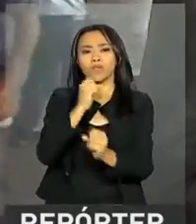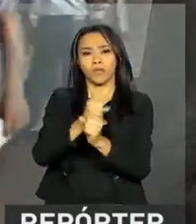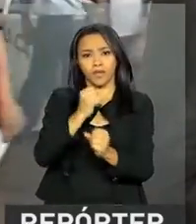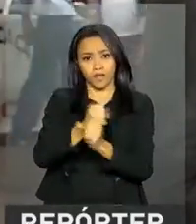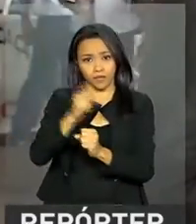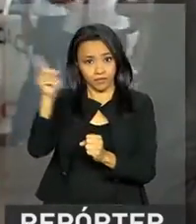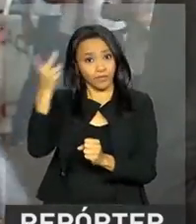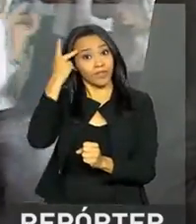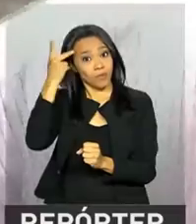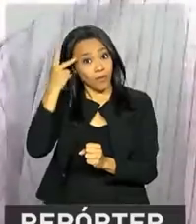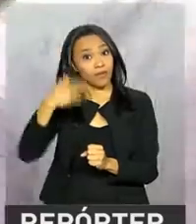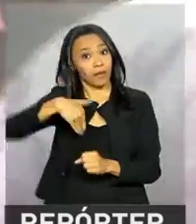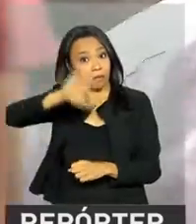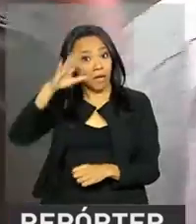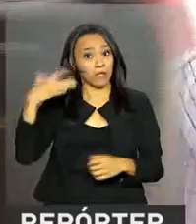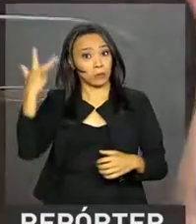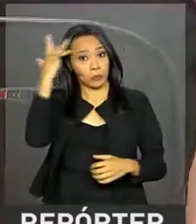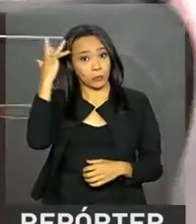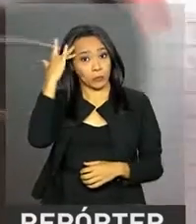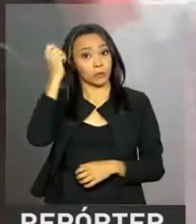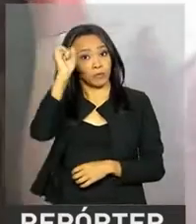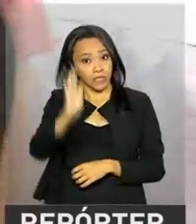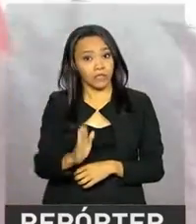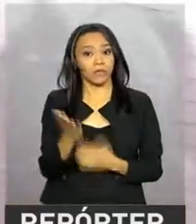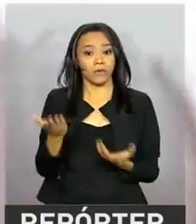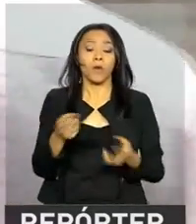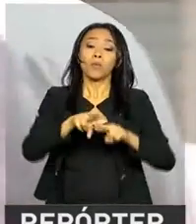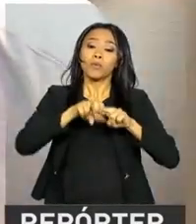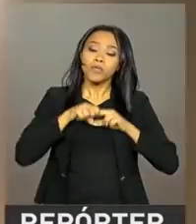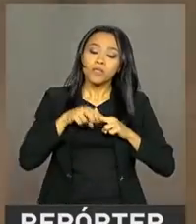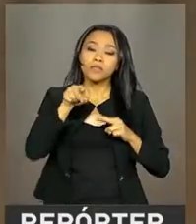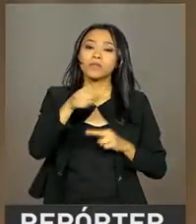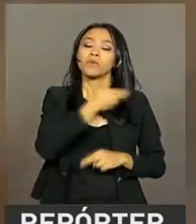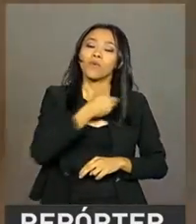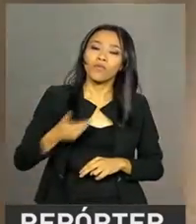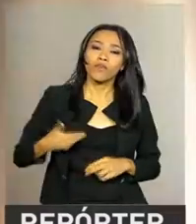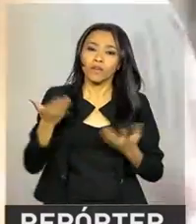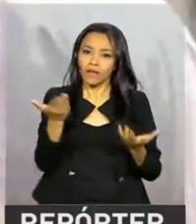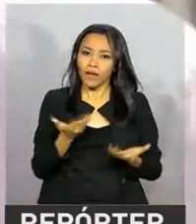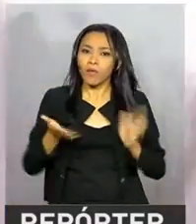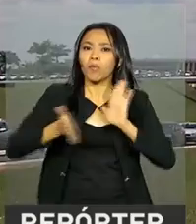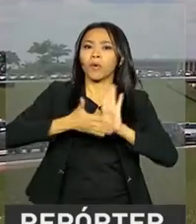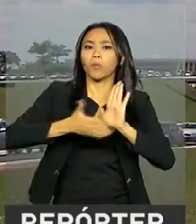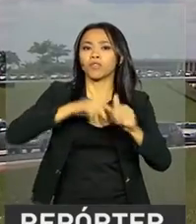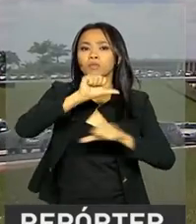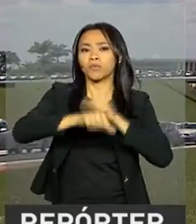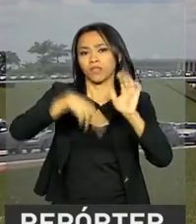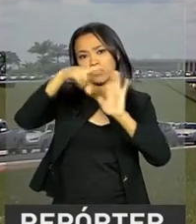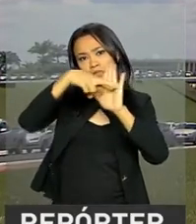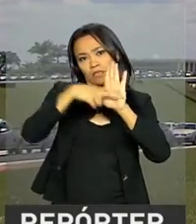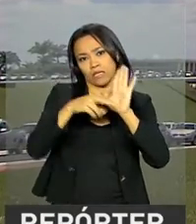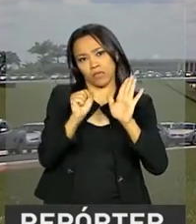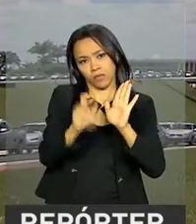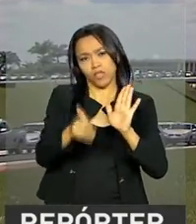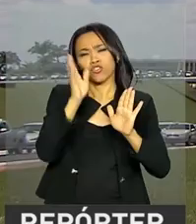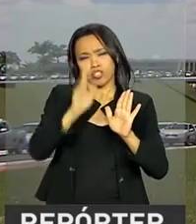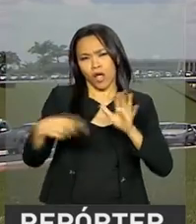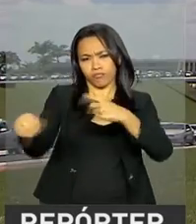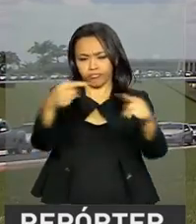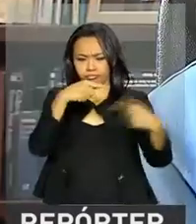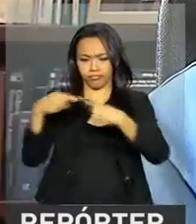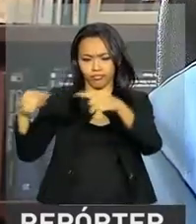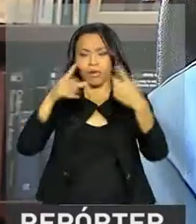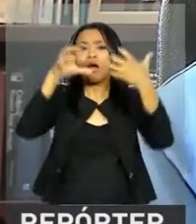mais rica do país. É por isso que o governo está propondo uma reforma do sistema previdenciário, que está em discussão no